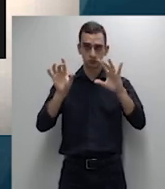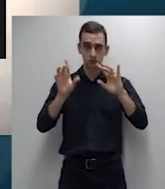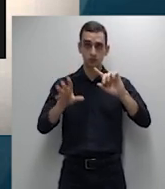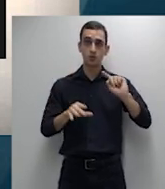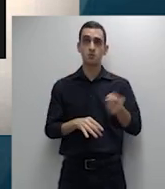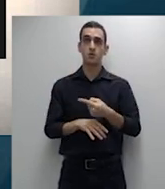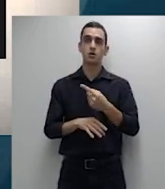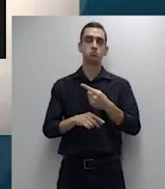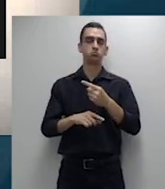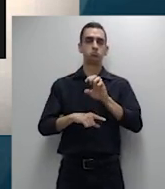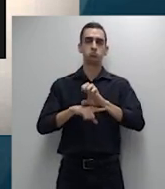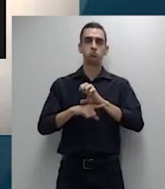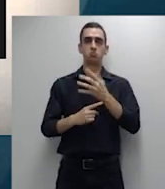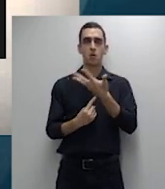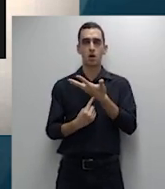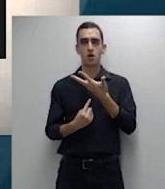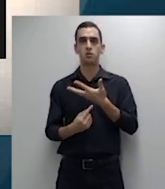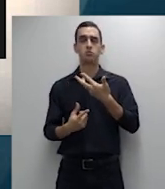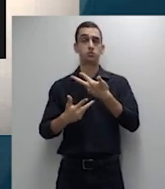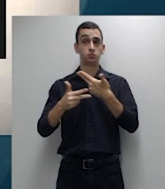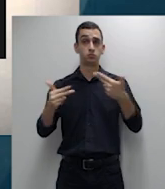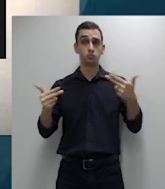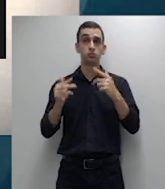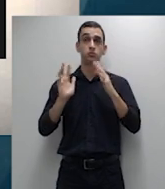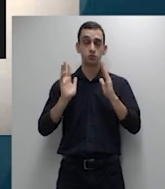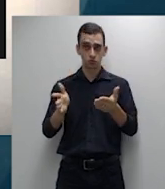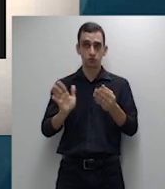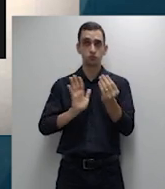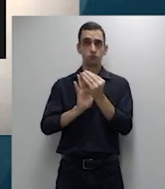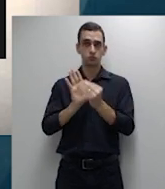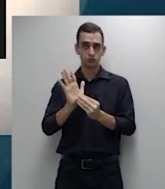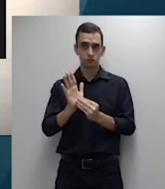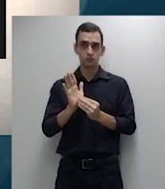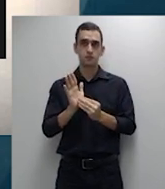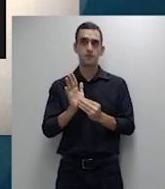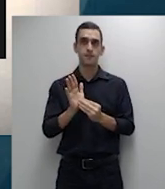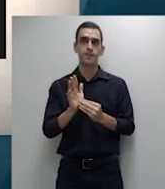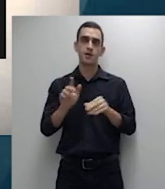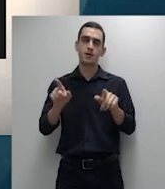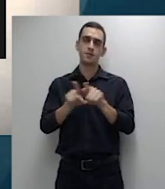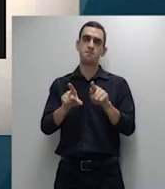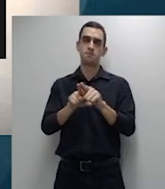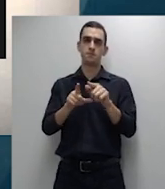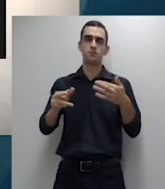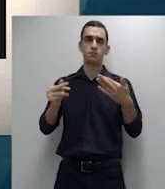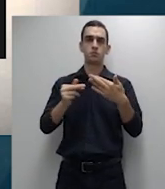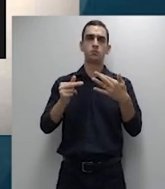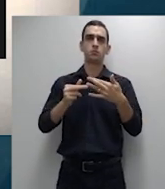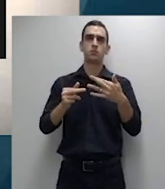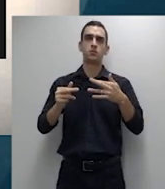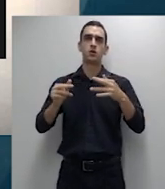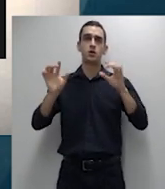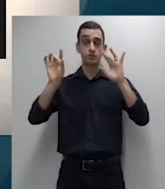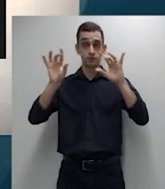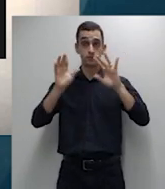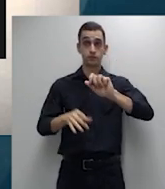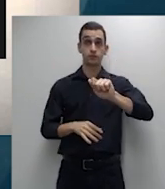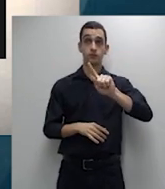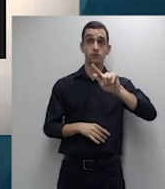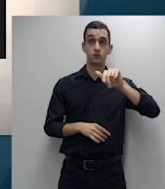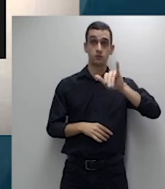399 do Paraná assim também exemplificadamente 11 resto no Agravo interno no resto de 1 Milhão